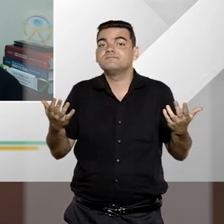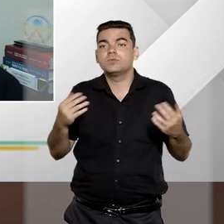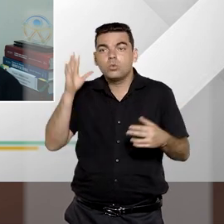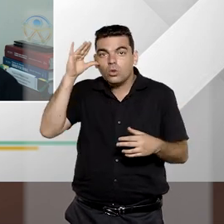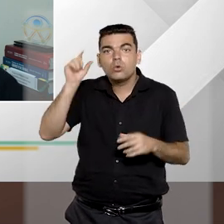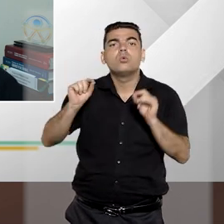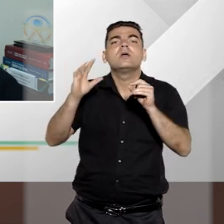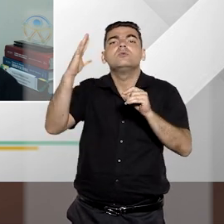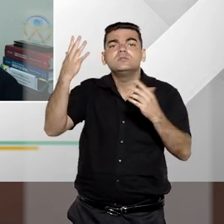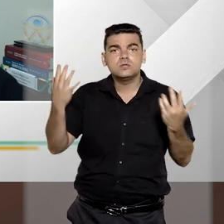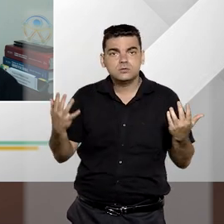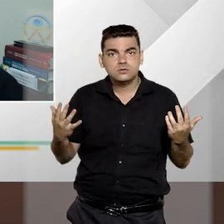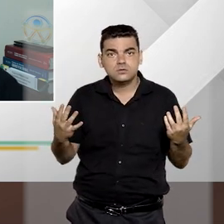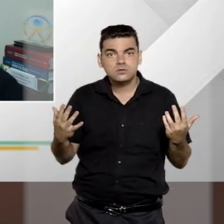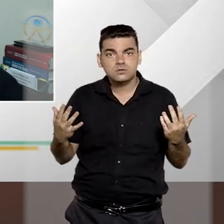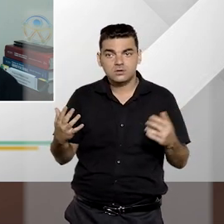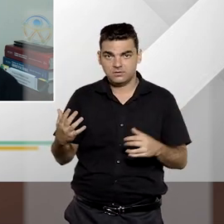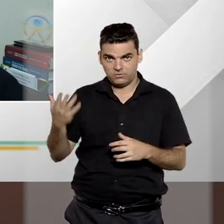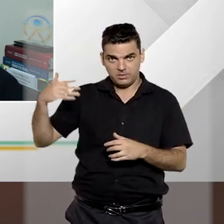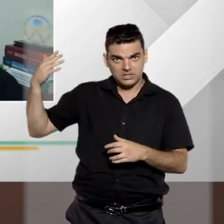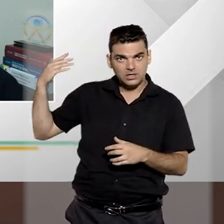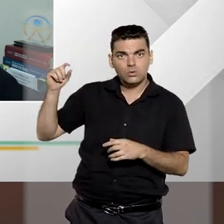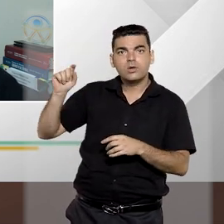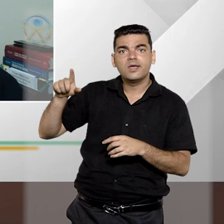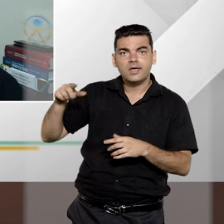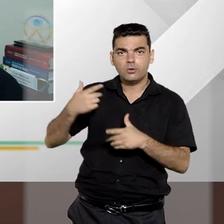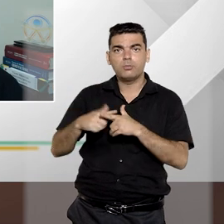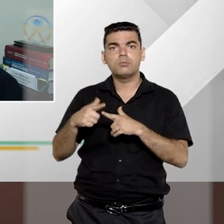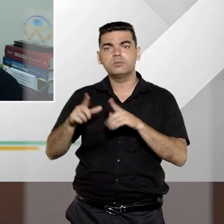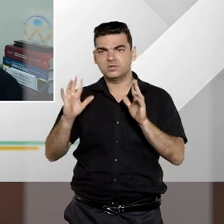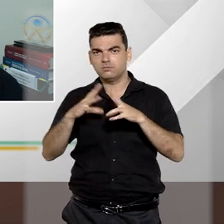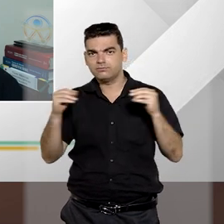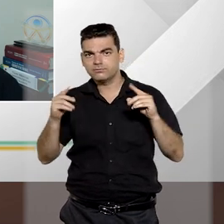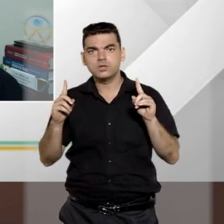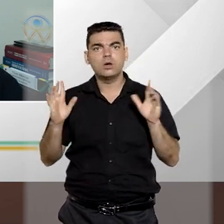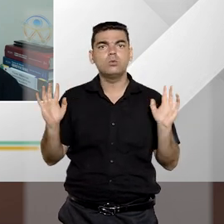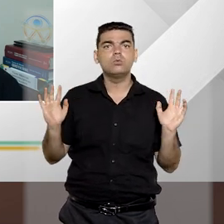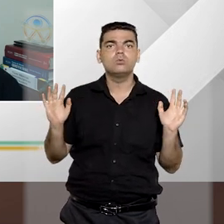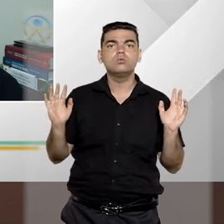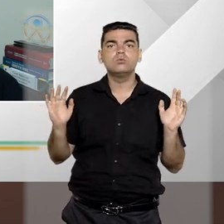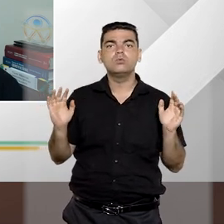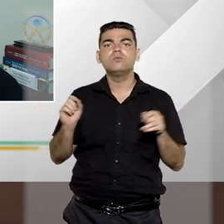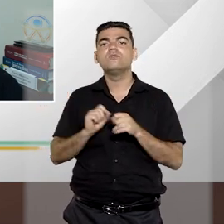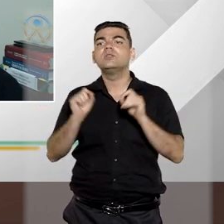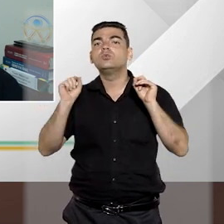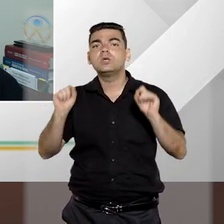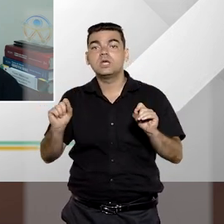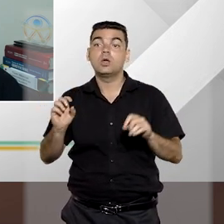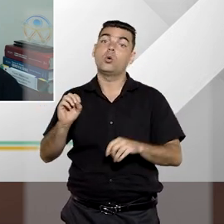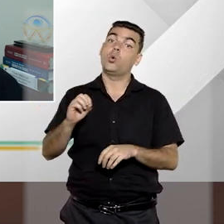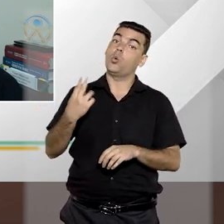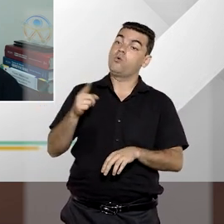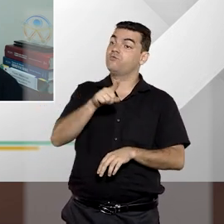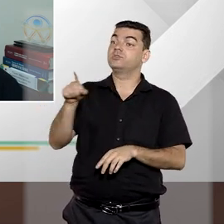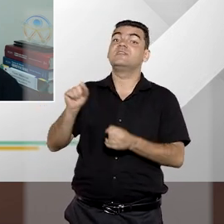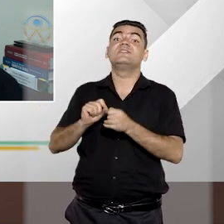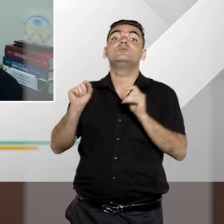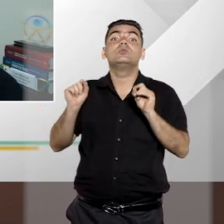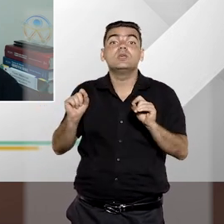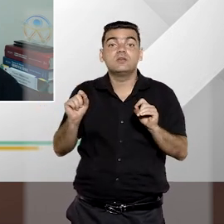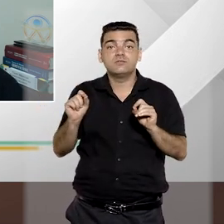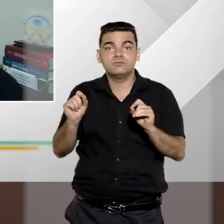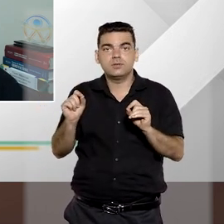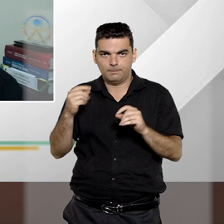Fiquei curiosa para saber a época em que isso aconteceu. O problema foi resolvido? O que que foi feito? O que você